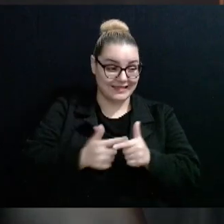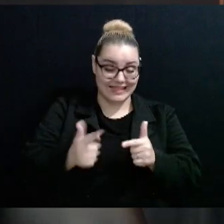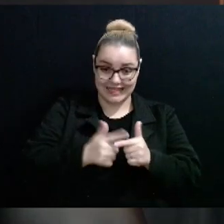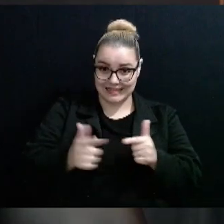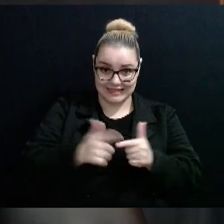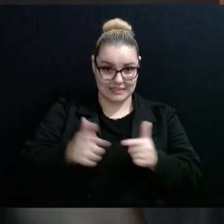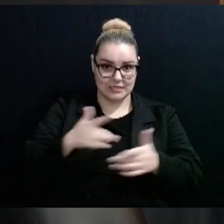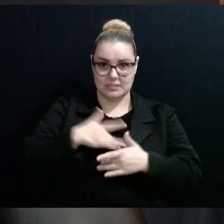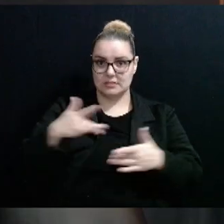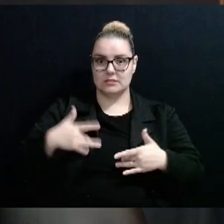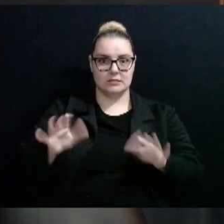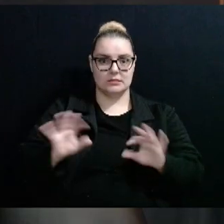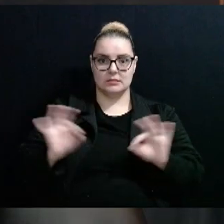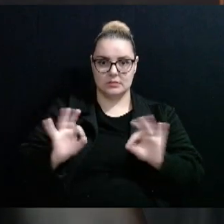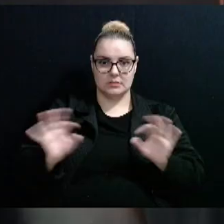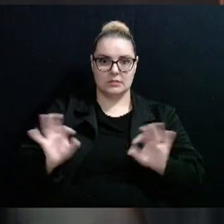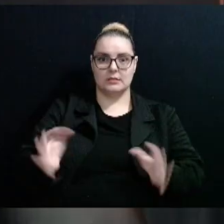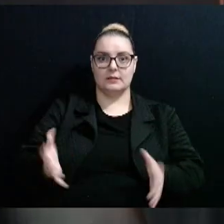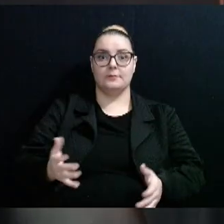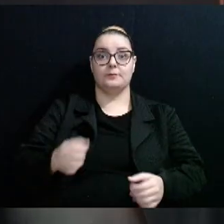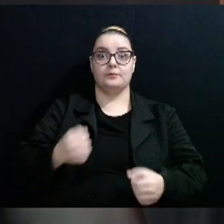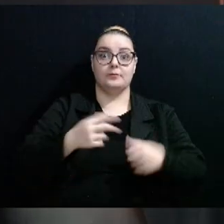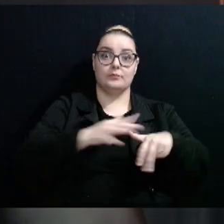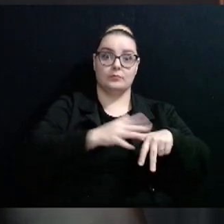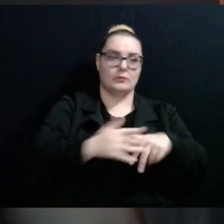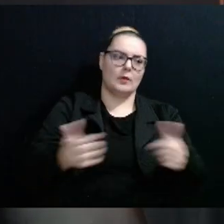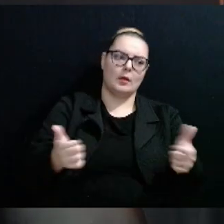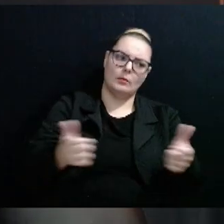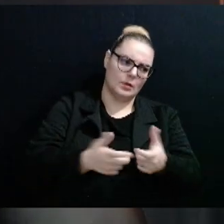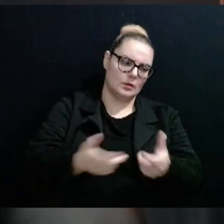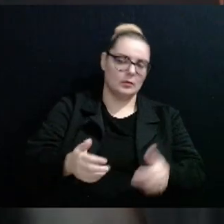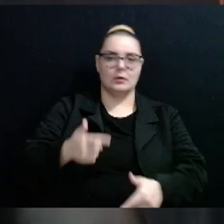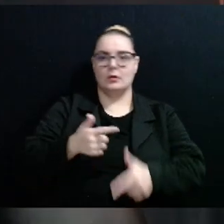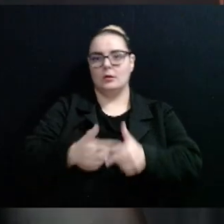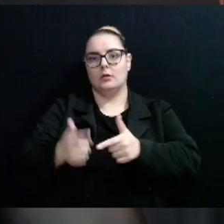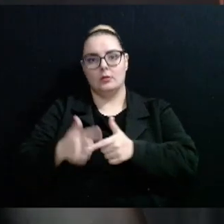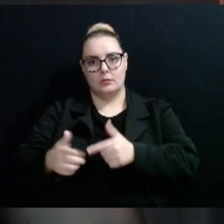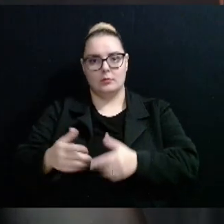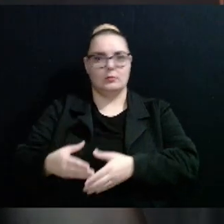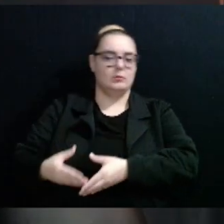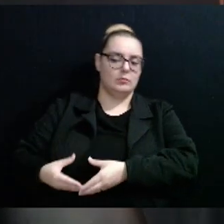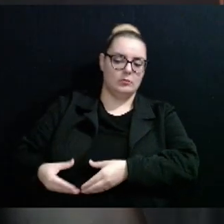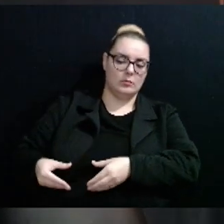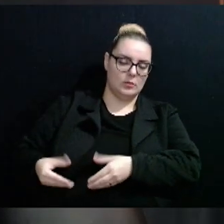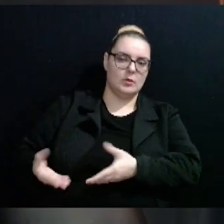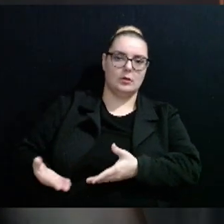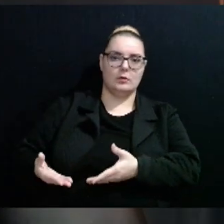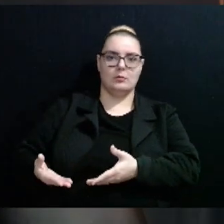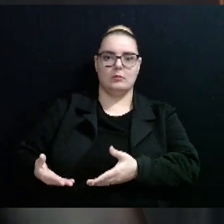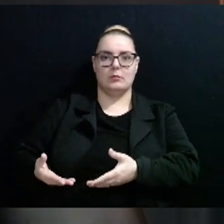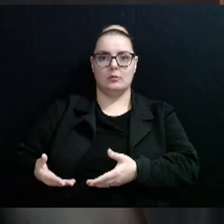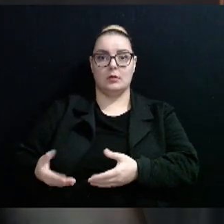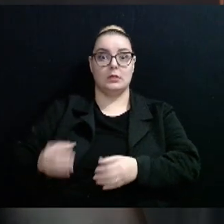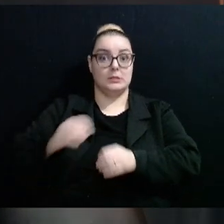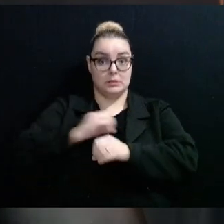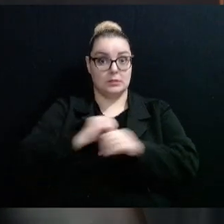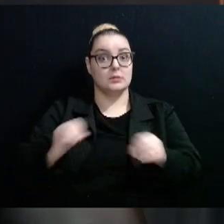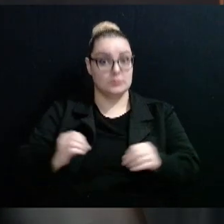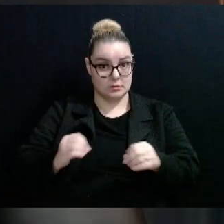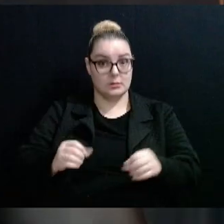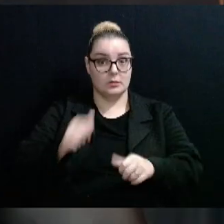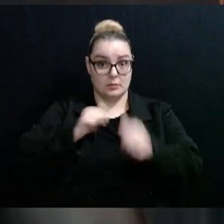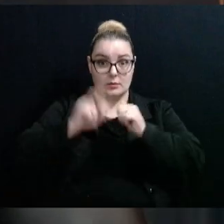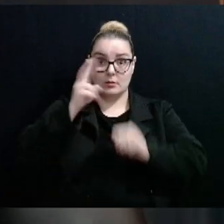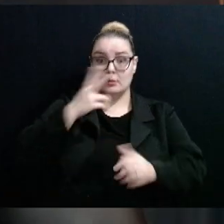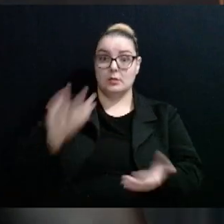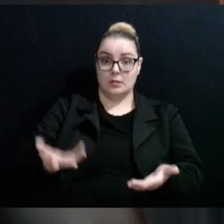algum problema, esse número é muito menor. E para os pacientes que já têm problema de fígado, por exemplo, a gente praticamente tem que zerar o consumo de álcool mesmo. Mas a gente